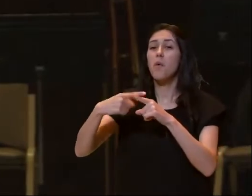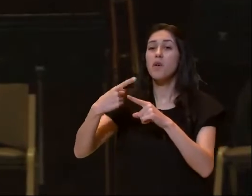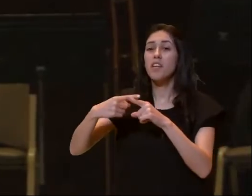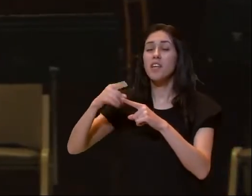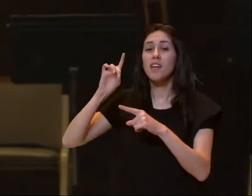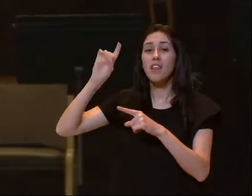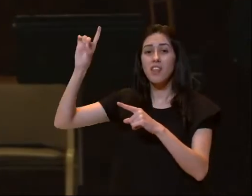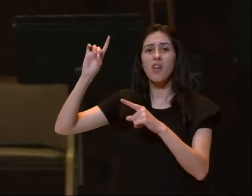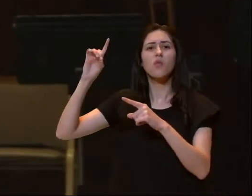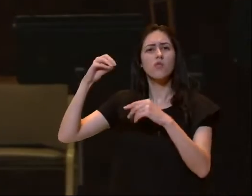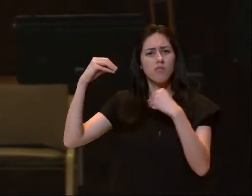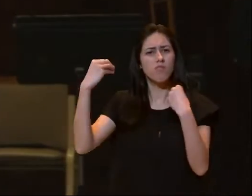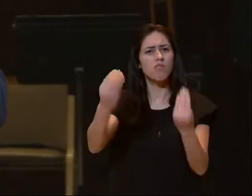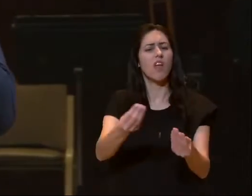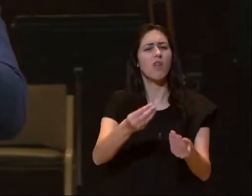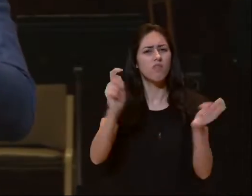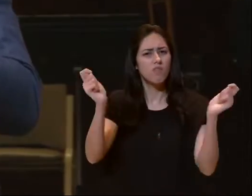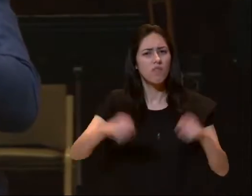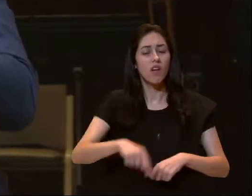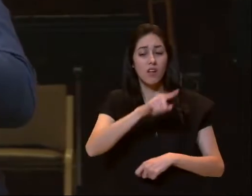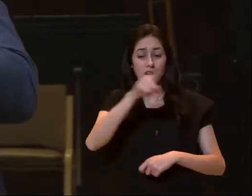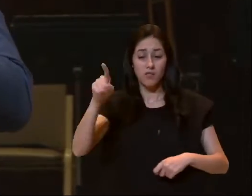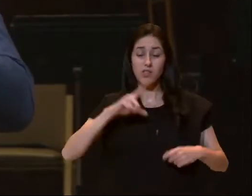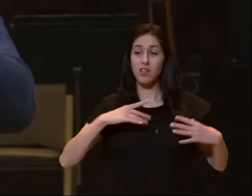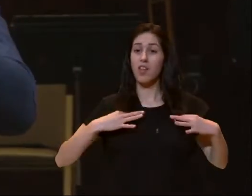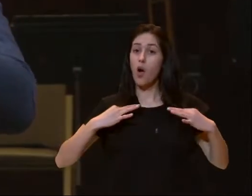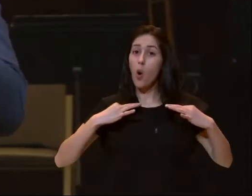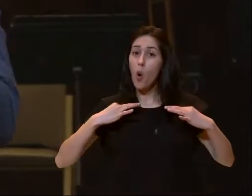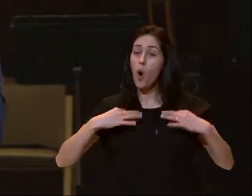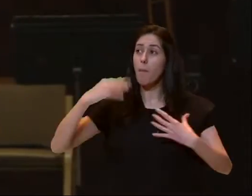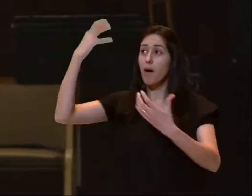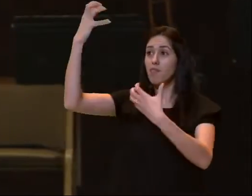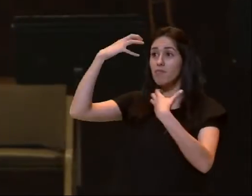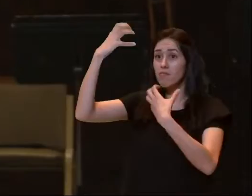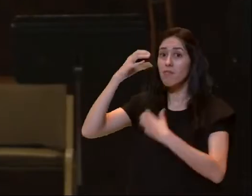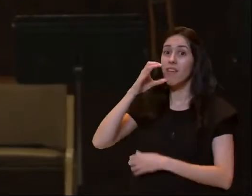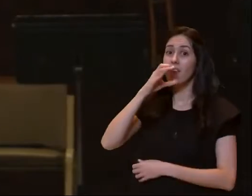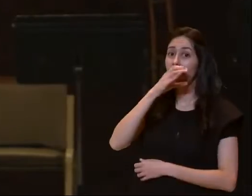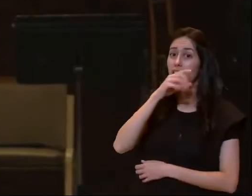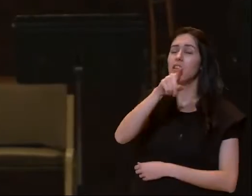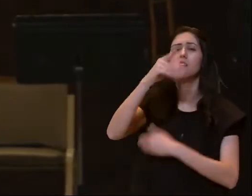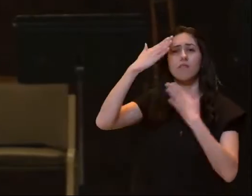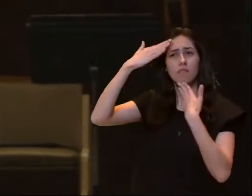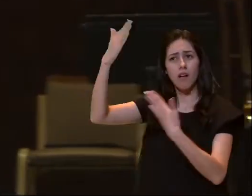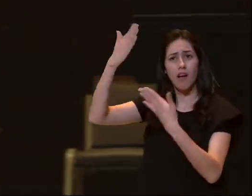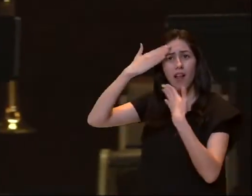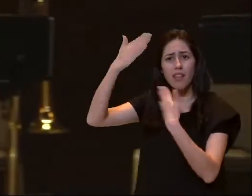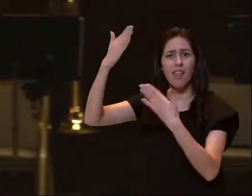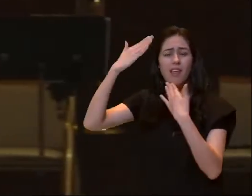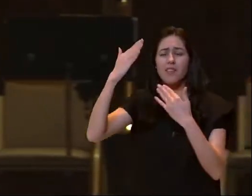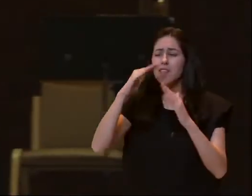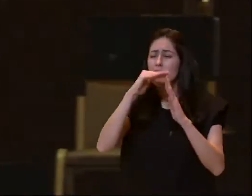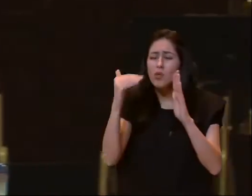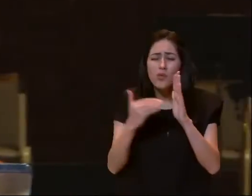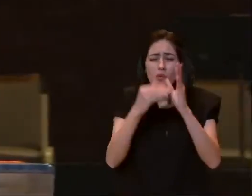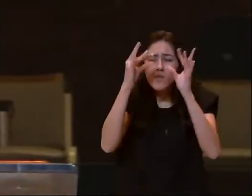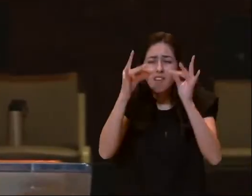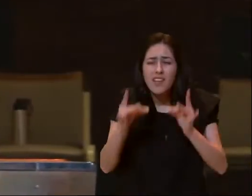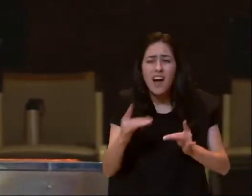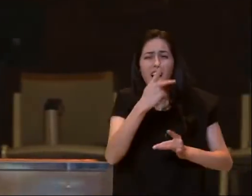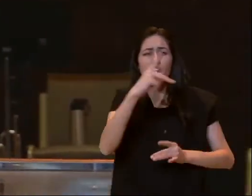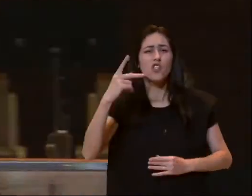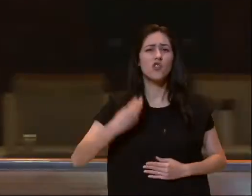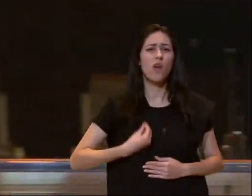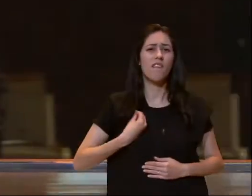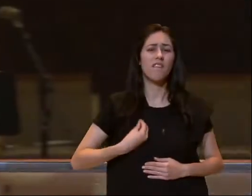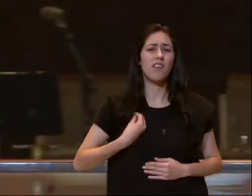água quente. Agradeça porque você tem roupa no teu guarda-roupa. Agradeça porque nos detalhes da vida que viram